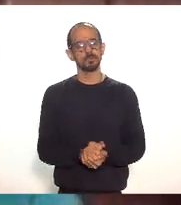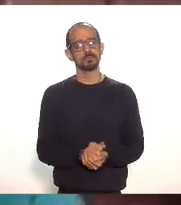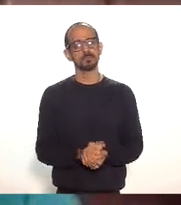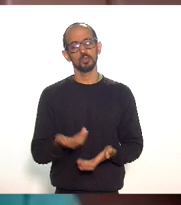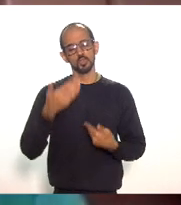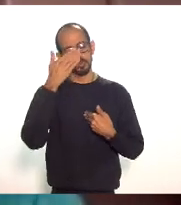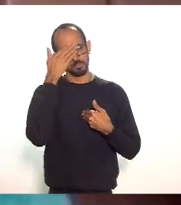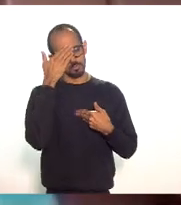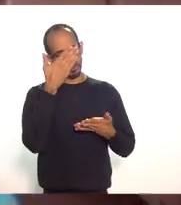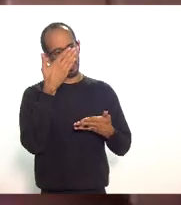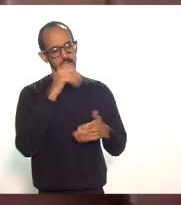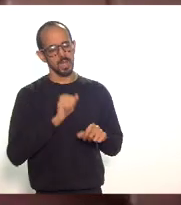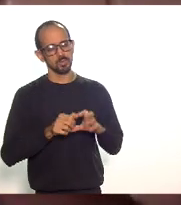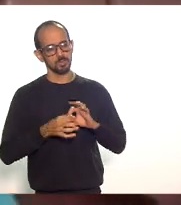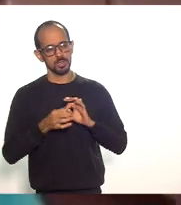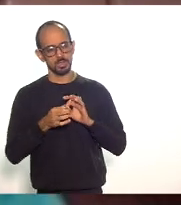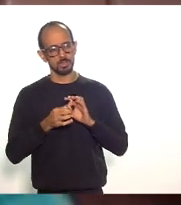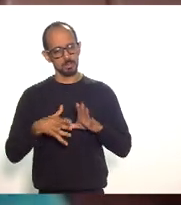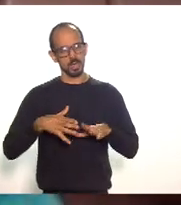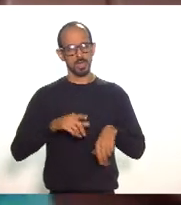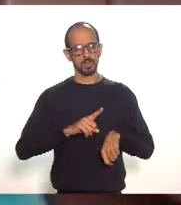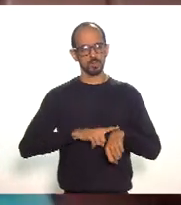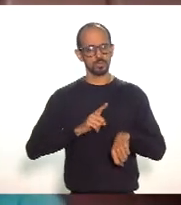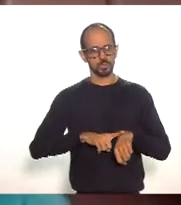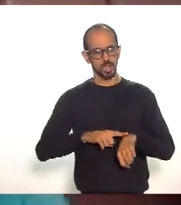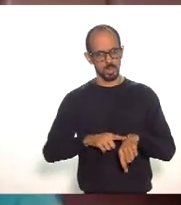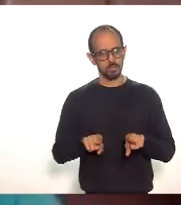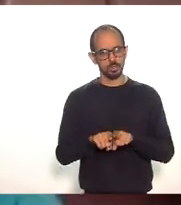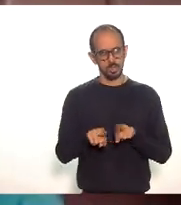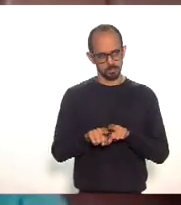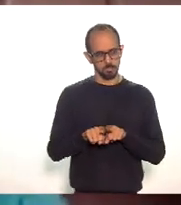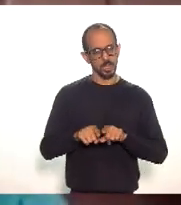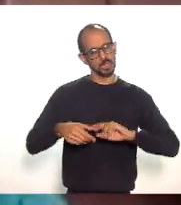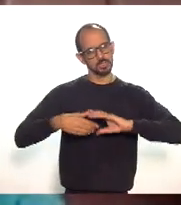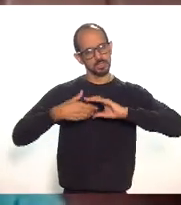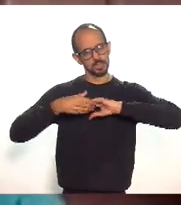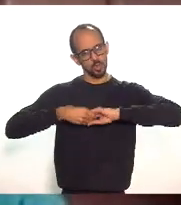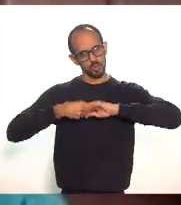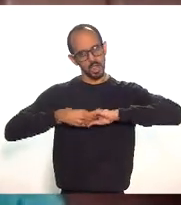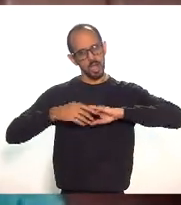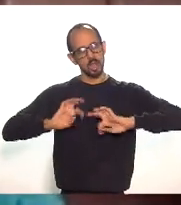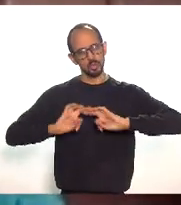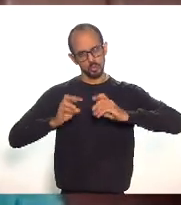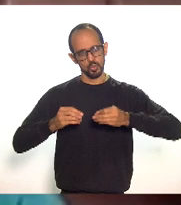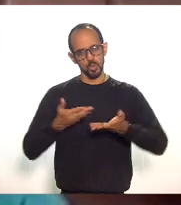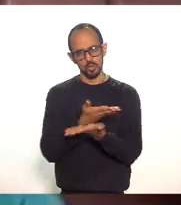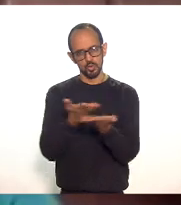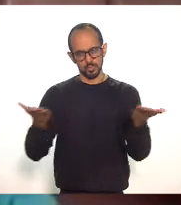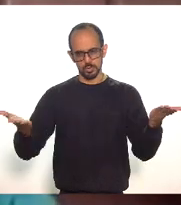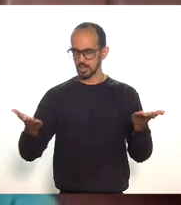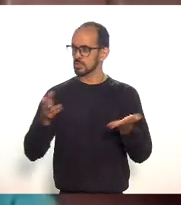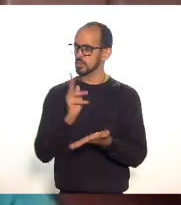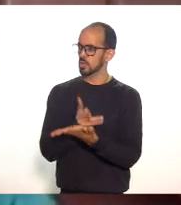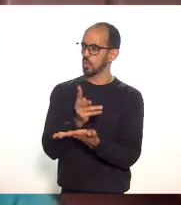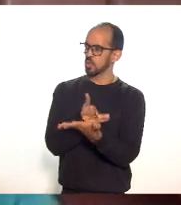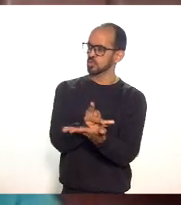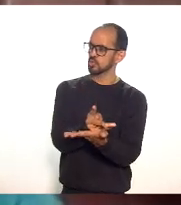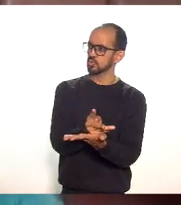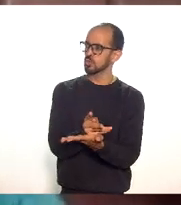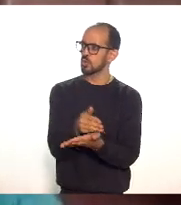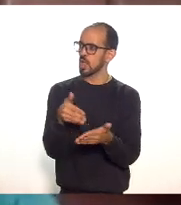pela disponibilização do tempo. Saudar aqui os colegas e as colegas que ainda continuam assistindo o expediente